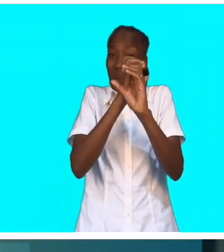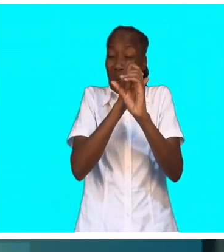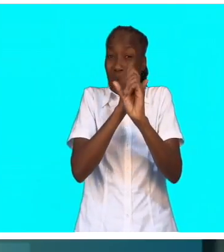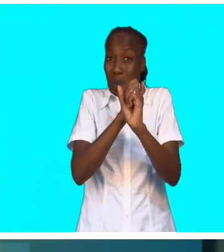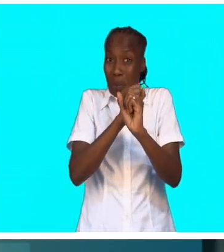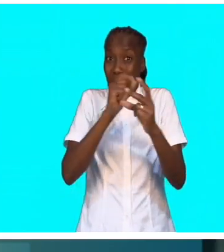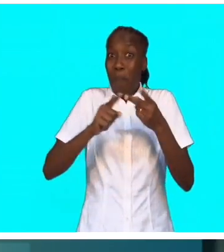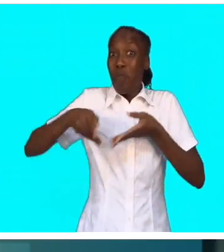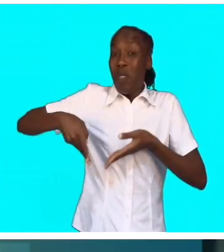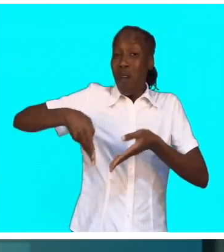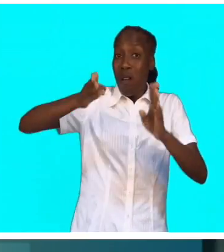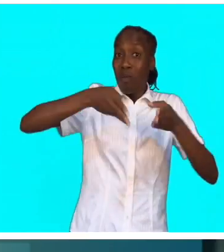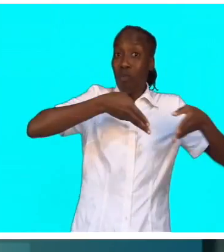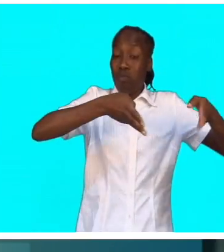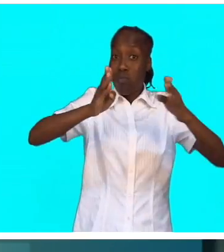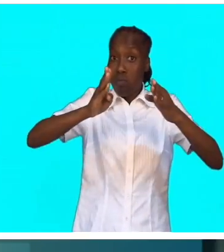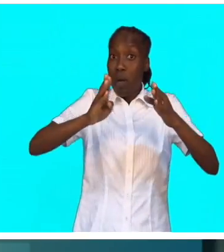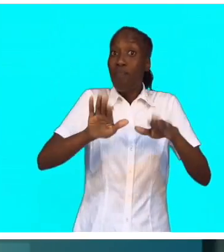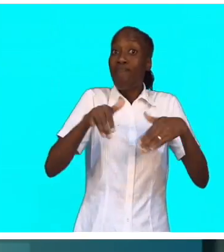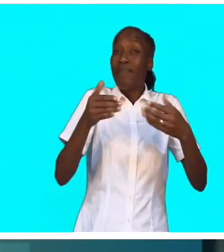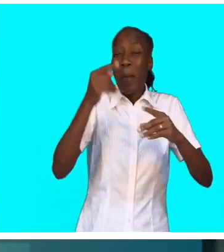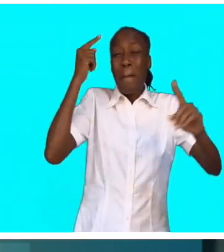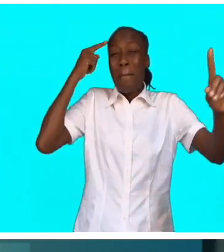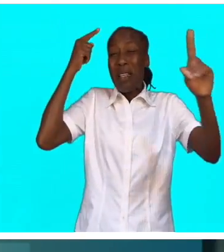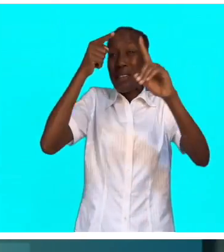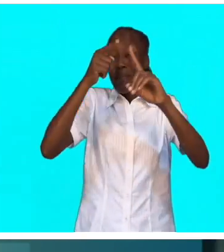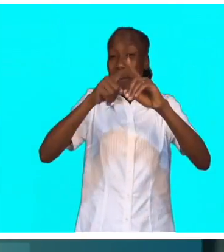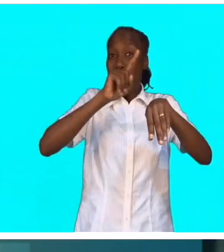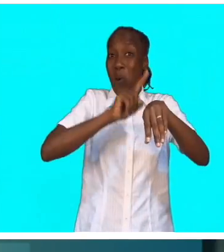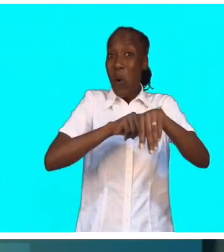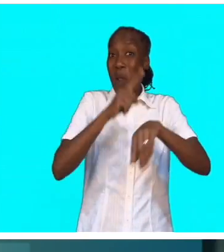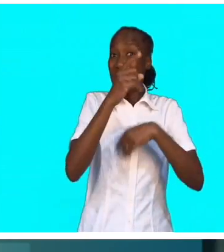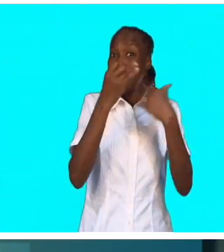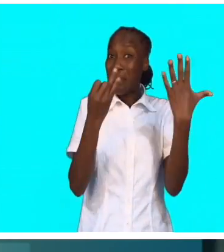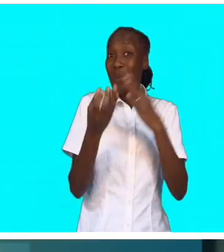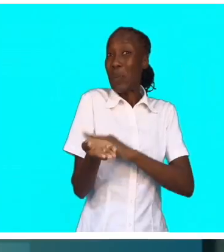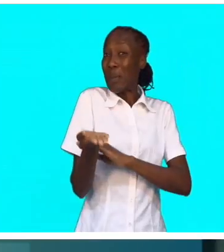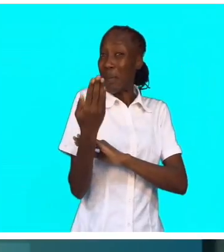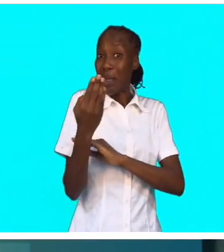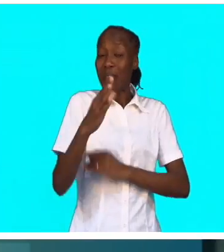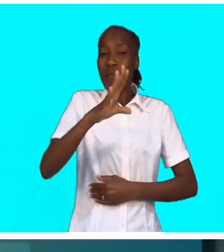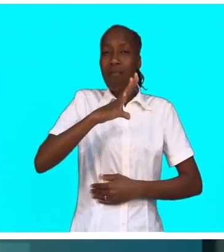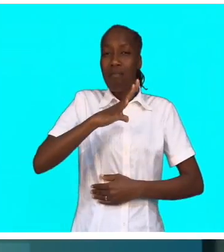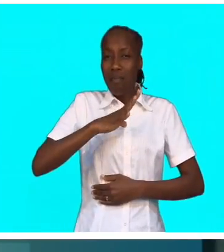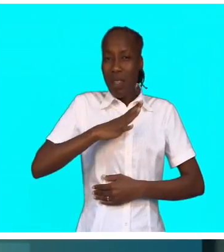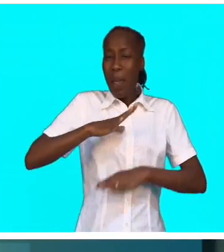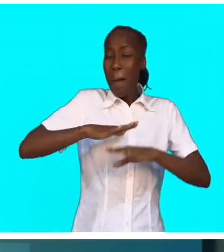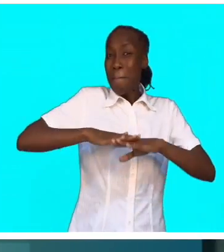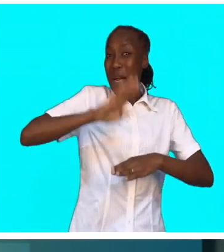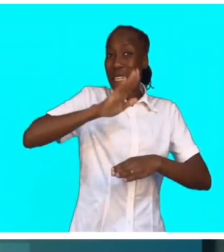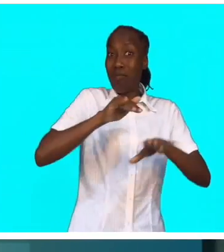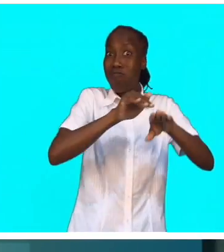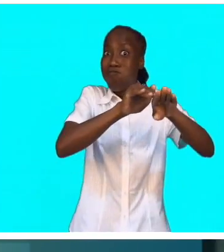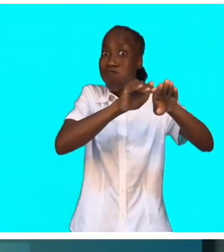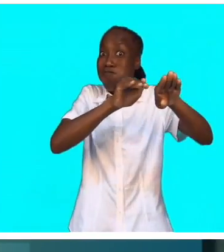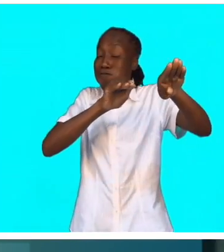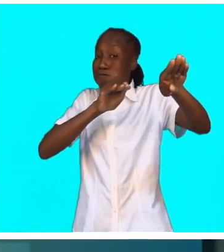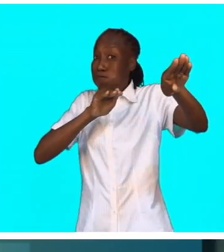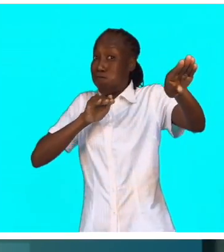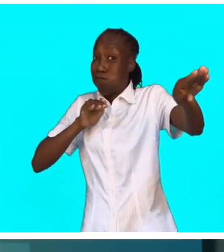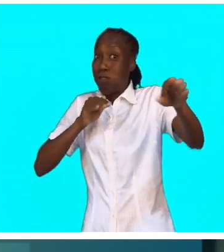Inflexibilidade nas vias públicas, principalmente nas horas da ponta. Isto traz-nos